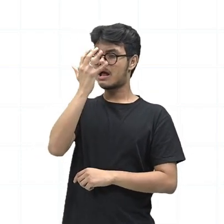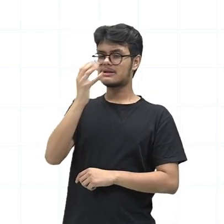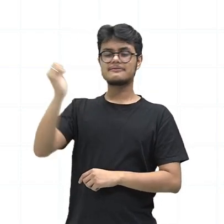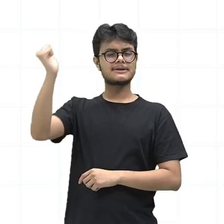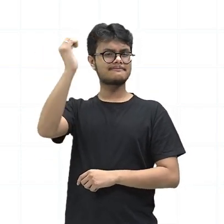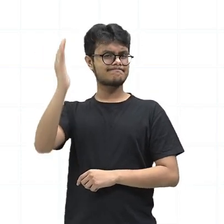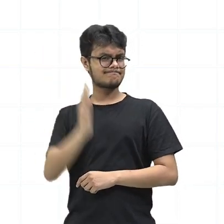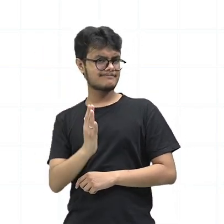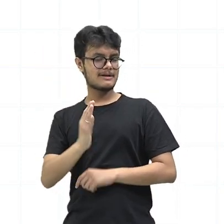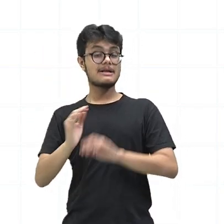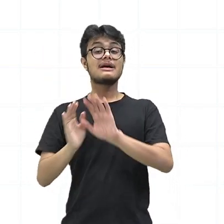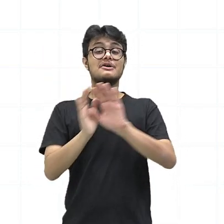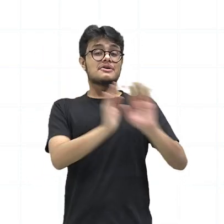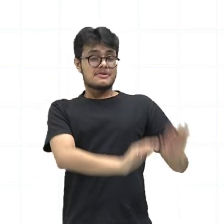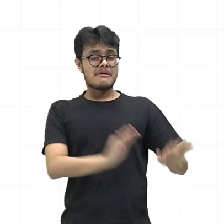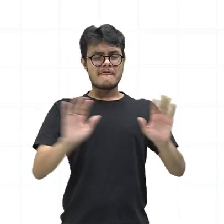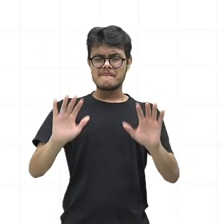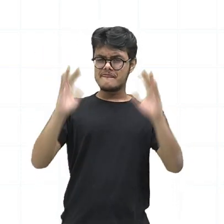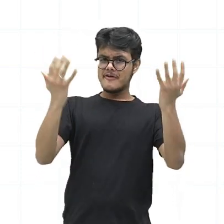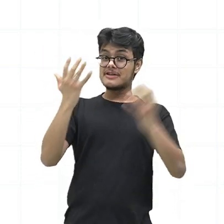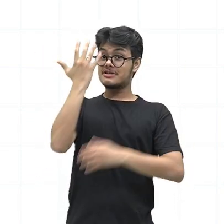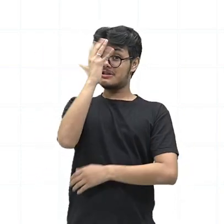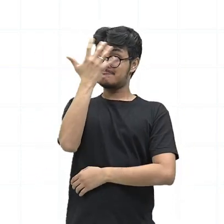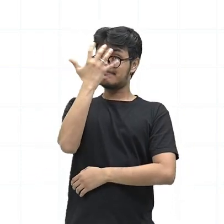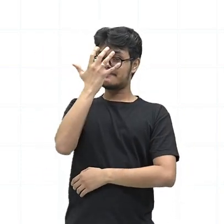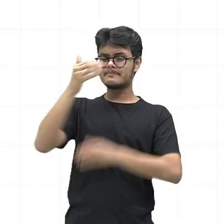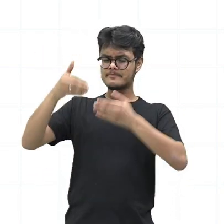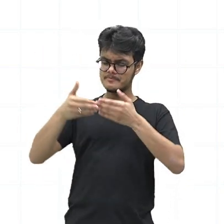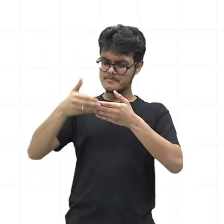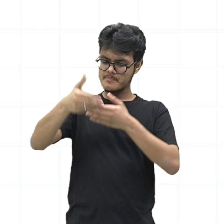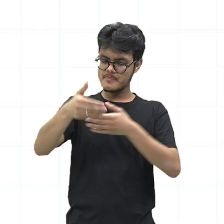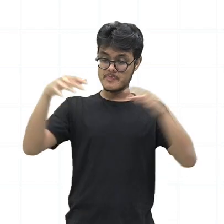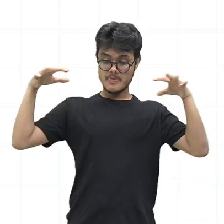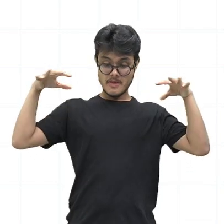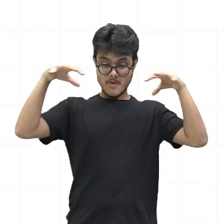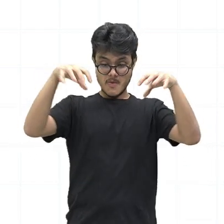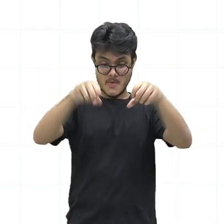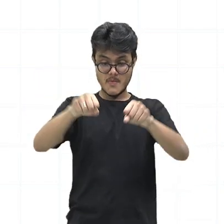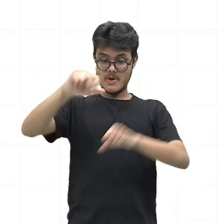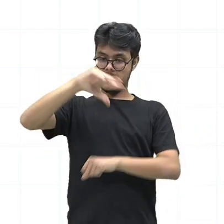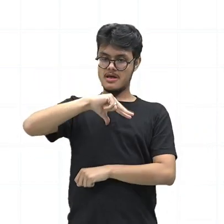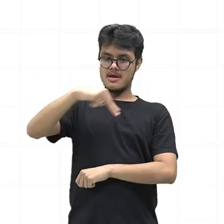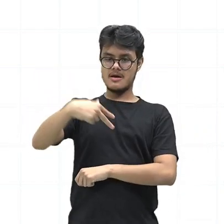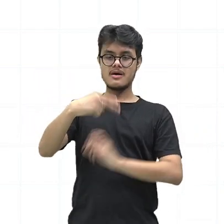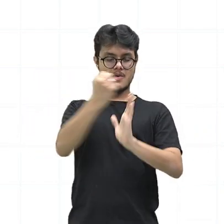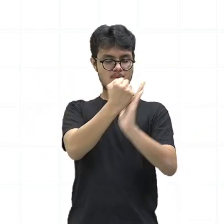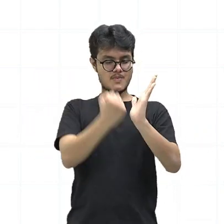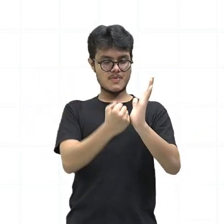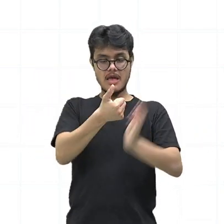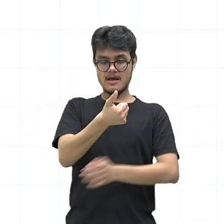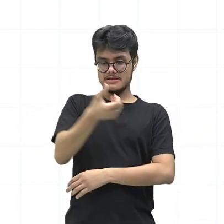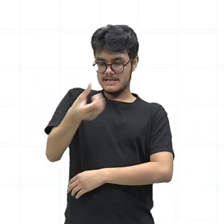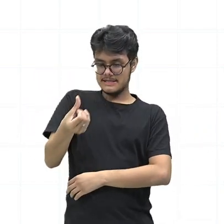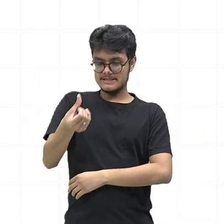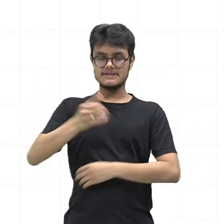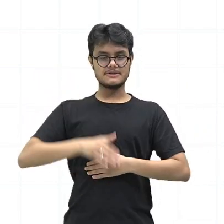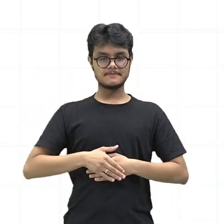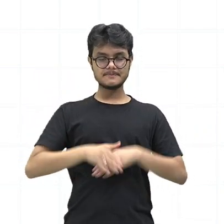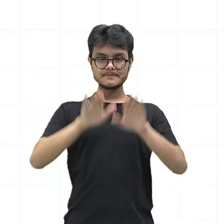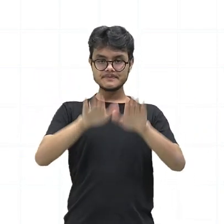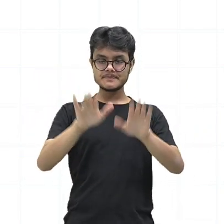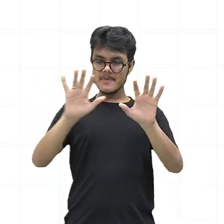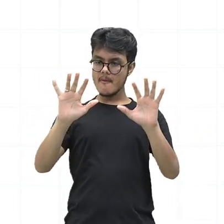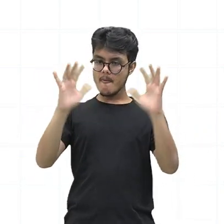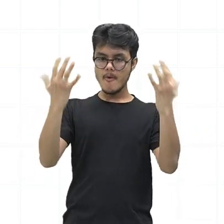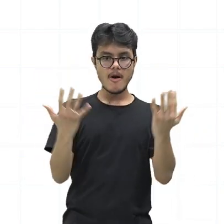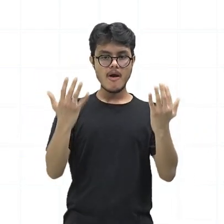os festejos de carnaval surgiram com a colonização portuguesa a partir do século XVI. Um desses festejos